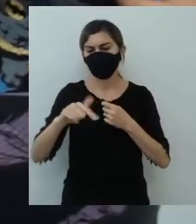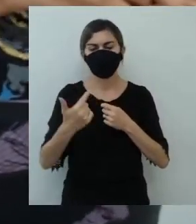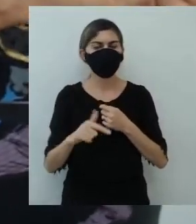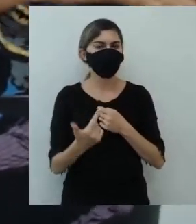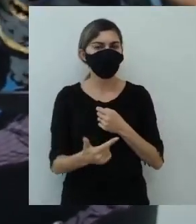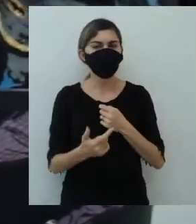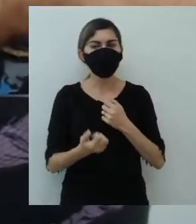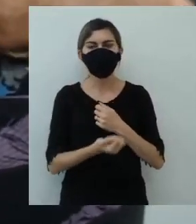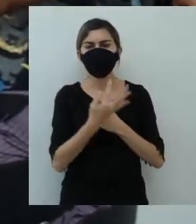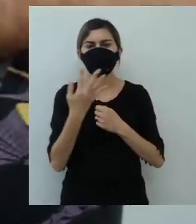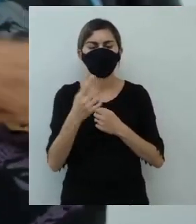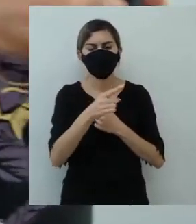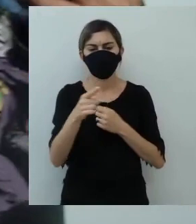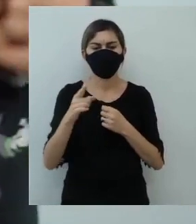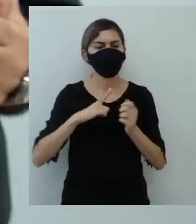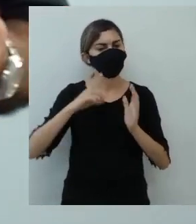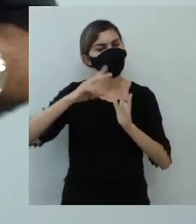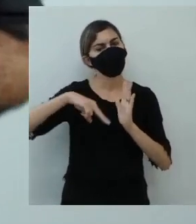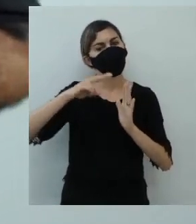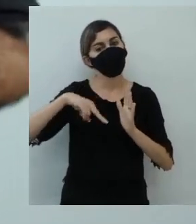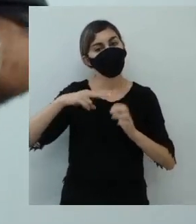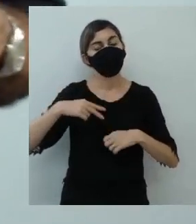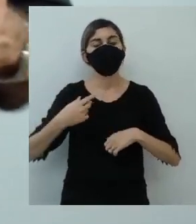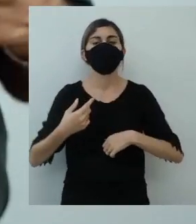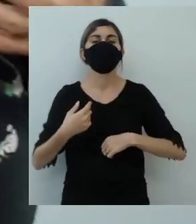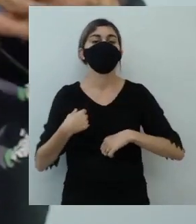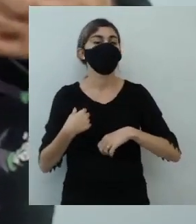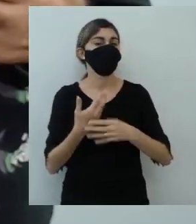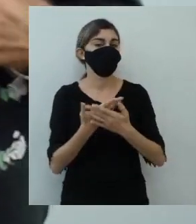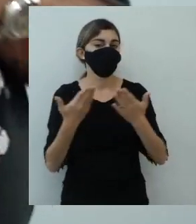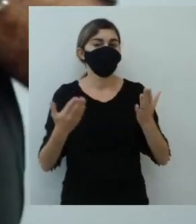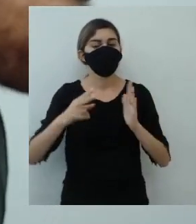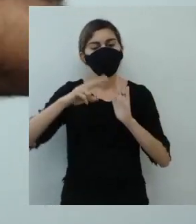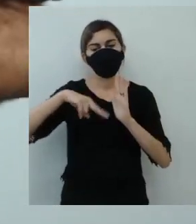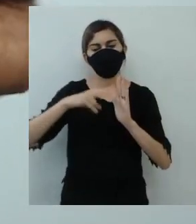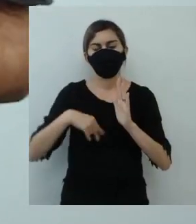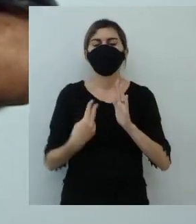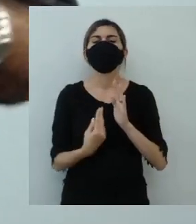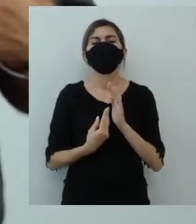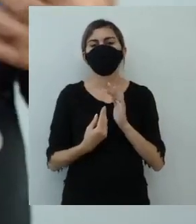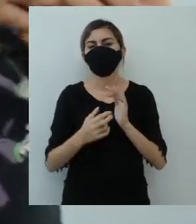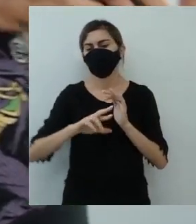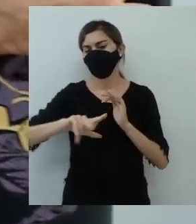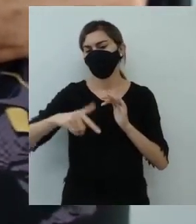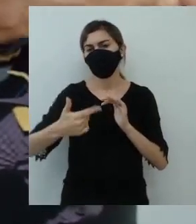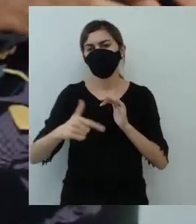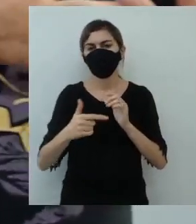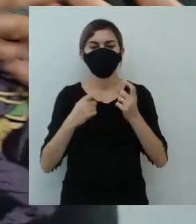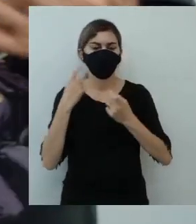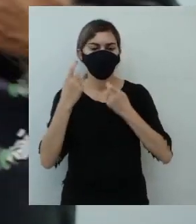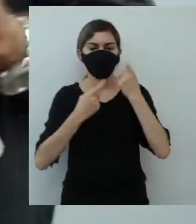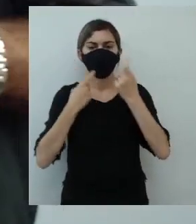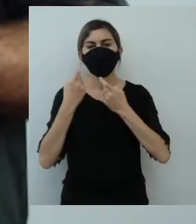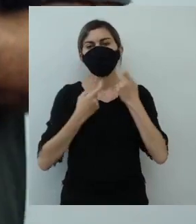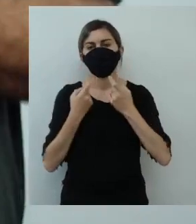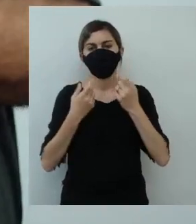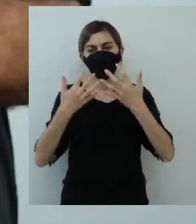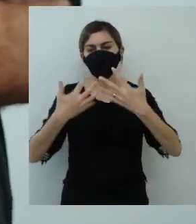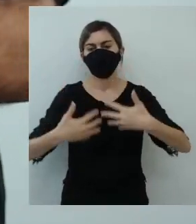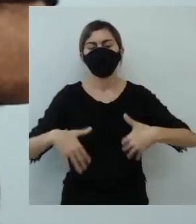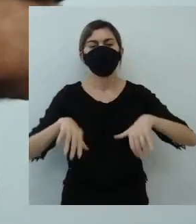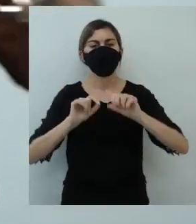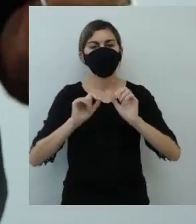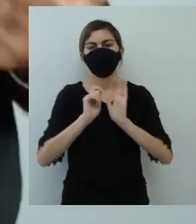teve quando você estava lendo, muitas vezes. E quando você está lendo, não tem preocupações naturais de